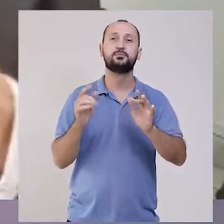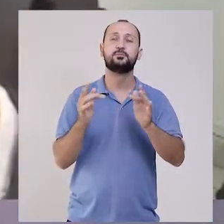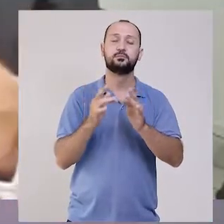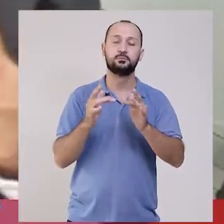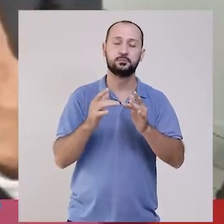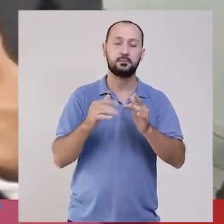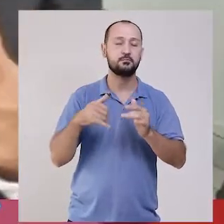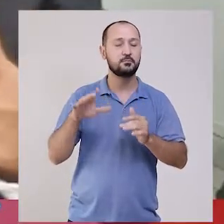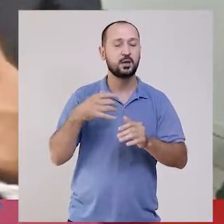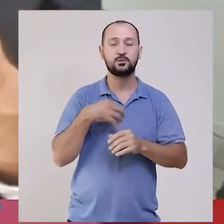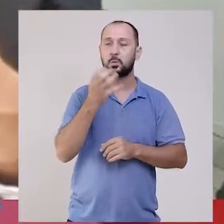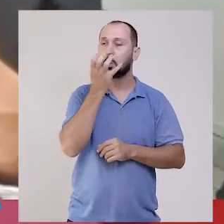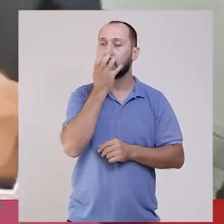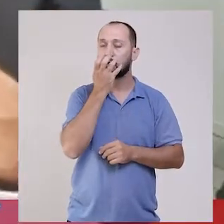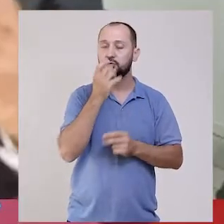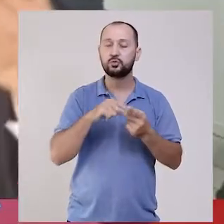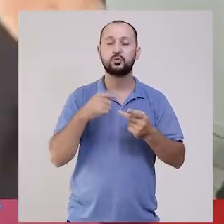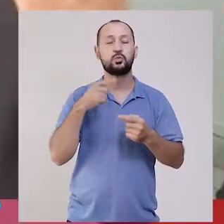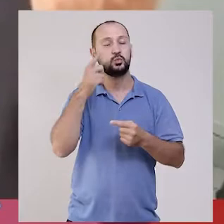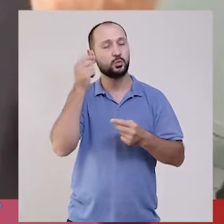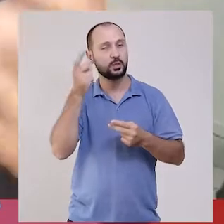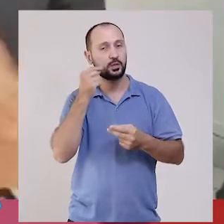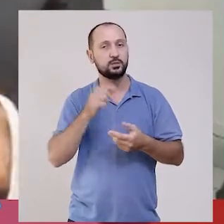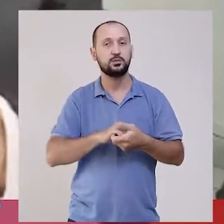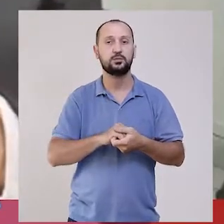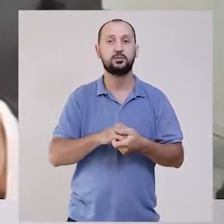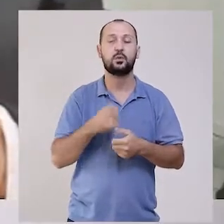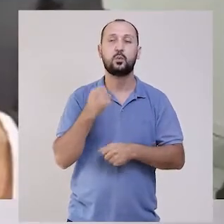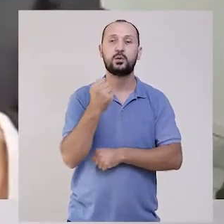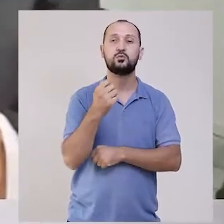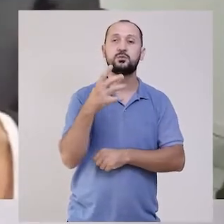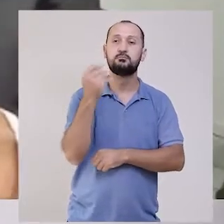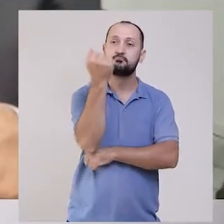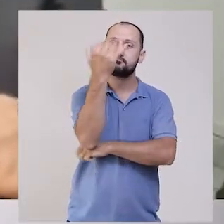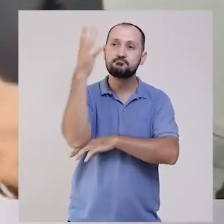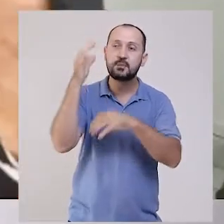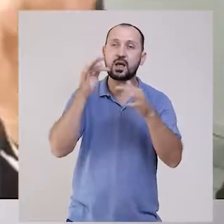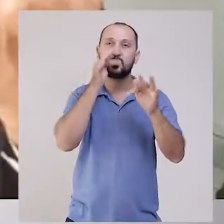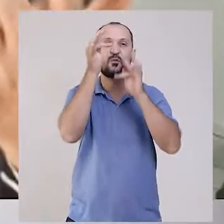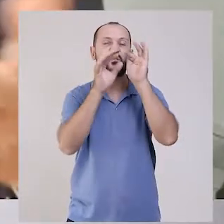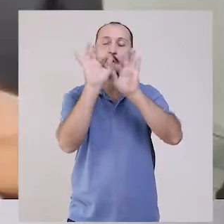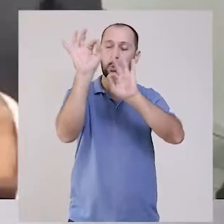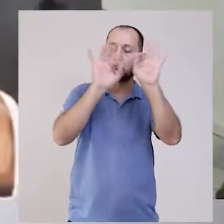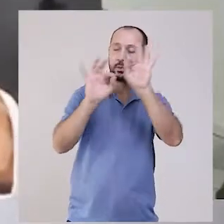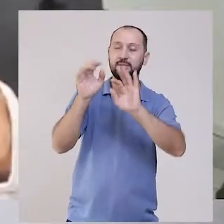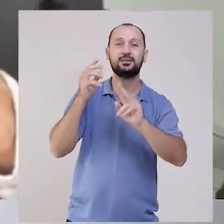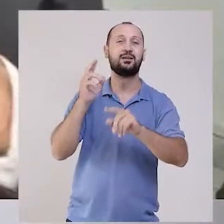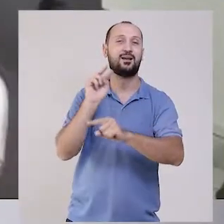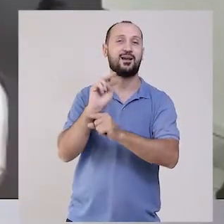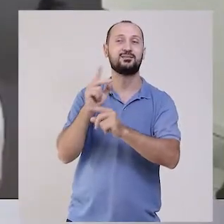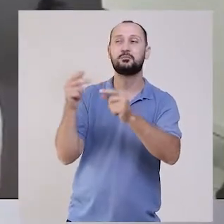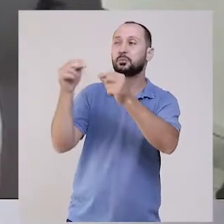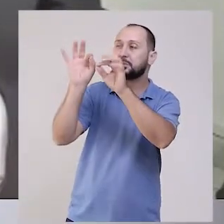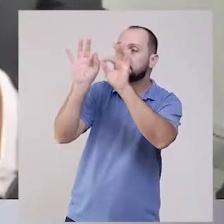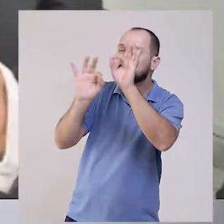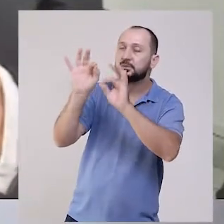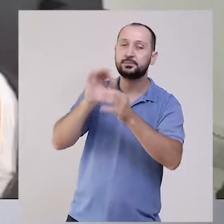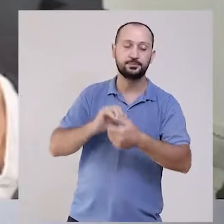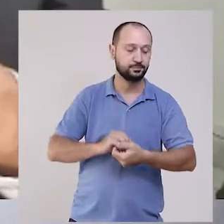muito com animais, com o cachorrinho, com o seu gatinho, com suas plantas, com suas flores, e